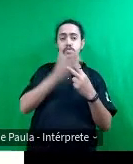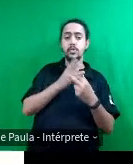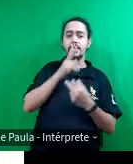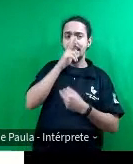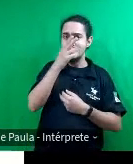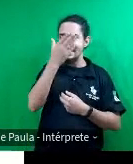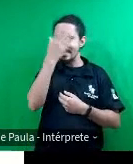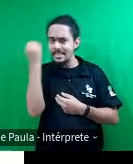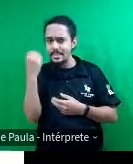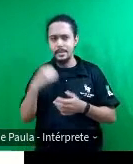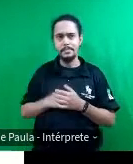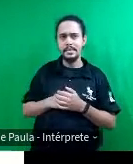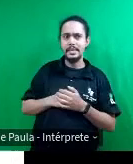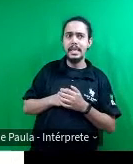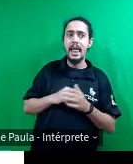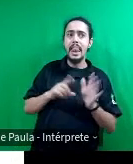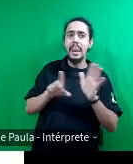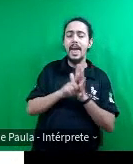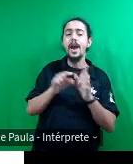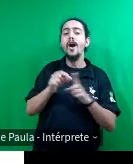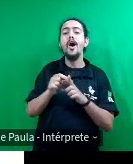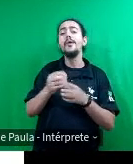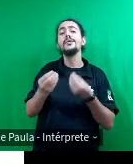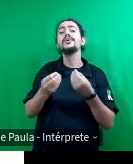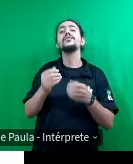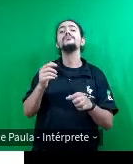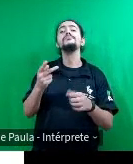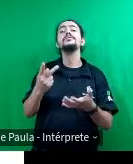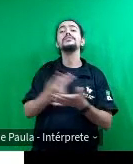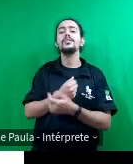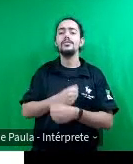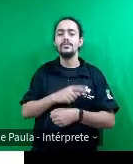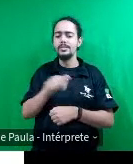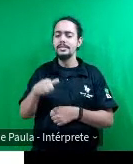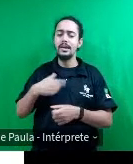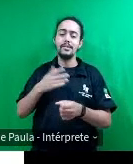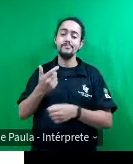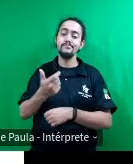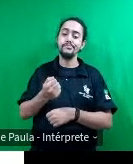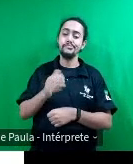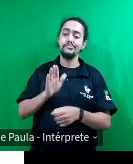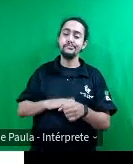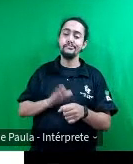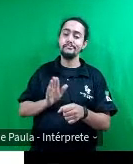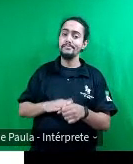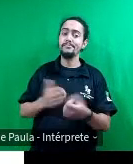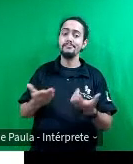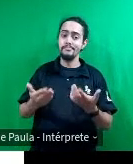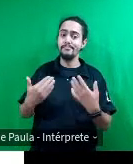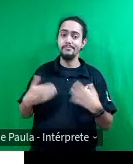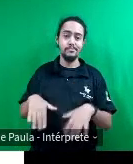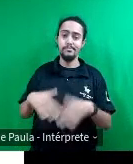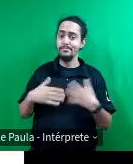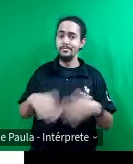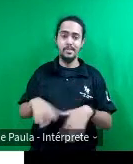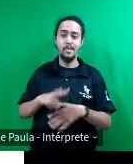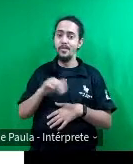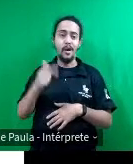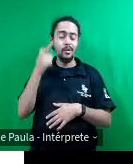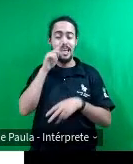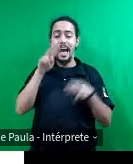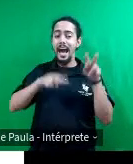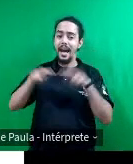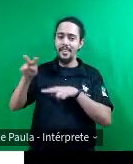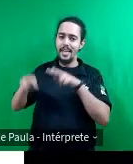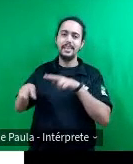sabendo aplicar. Então você está numa canoa furada, né? Você não vai conseguir analisar circuito nenhum. Volta,